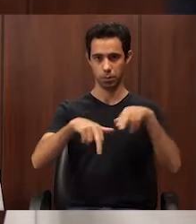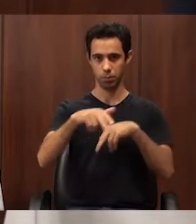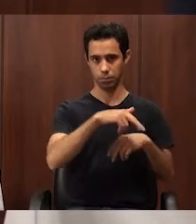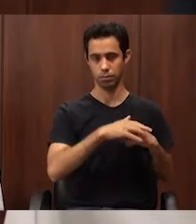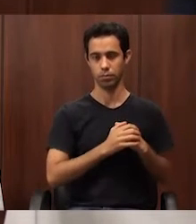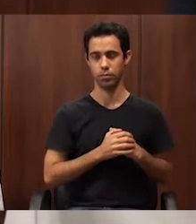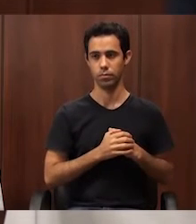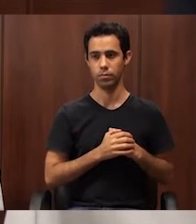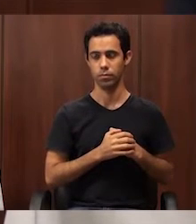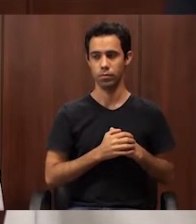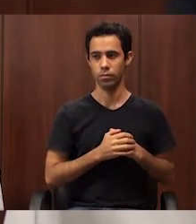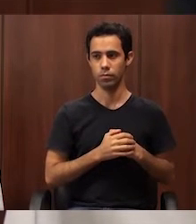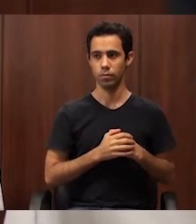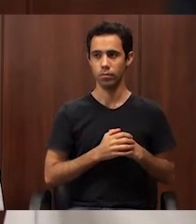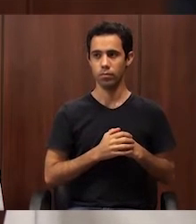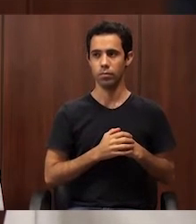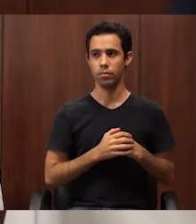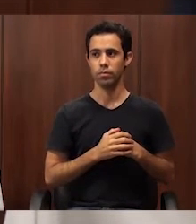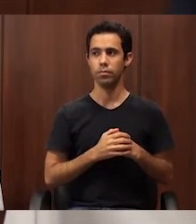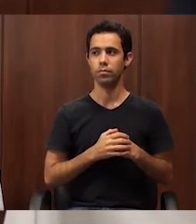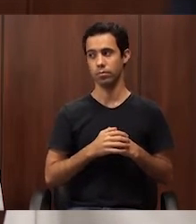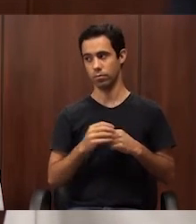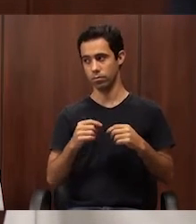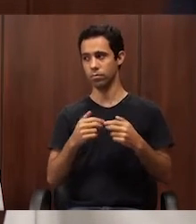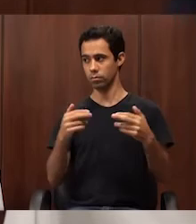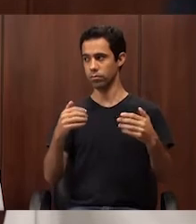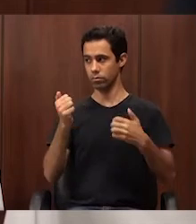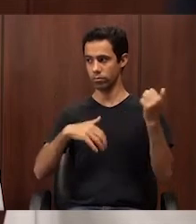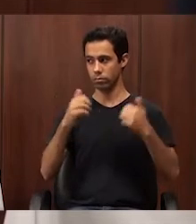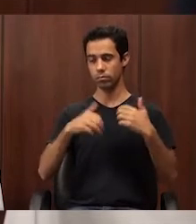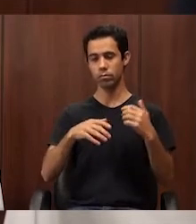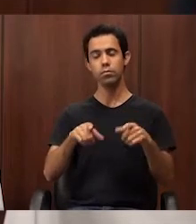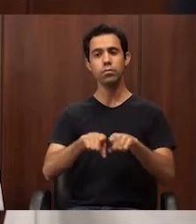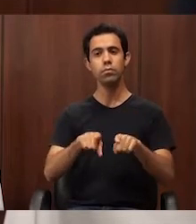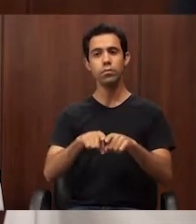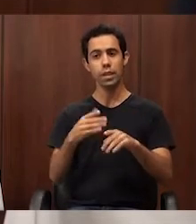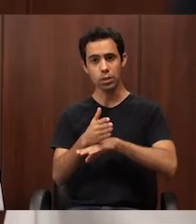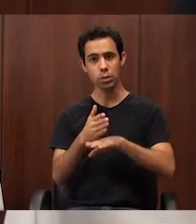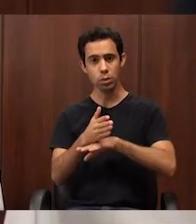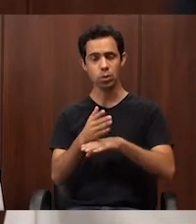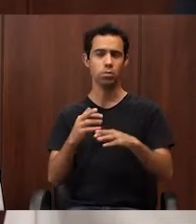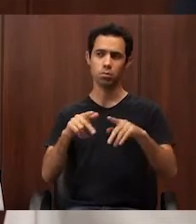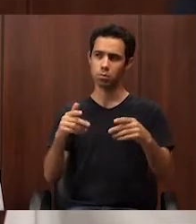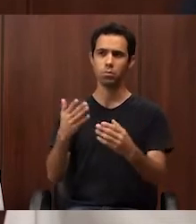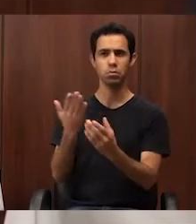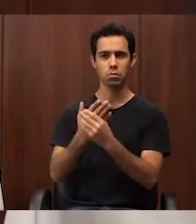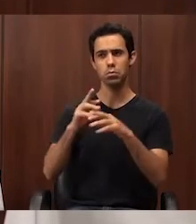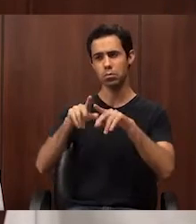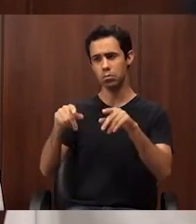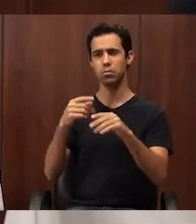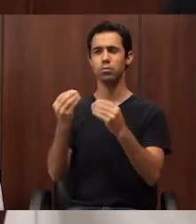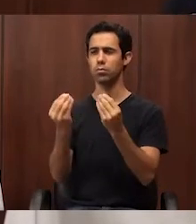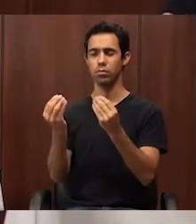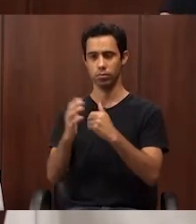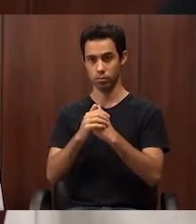Bom, nas minhas ações, pelo menos nas execuções, a gente percebe que, de fato, existe um verdadeiro medo dos pais